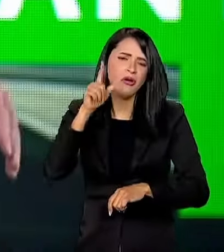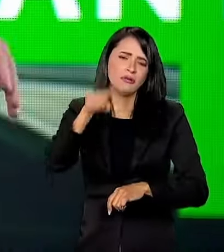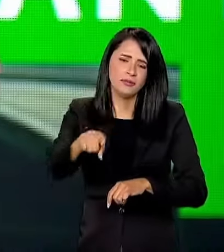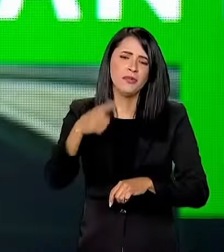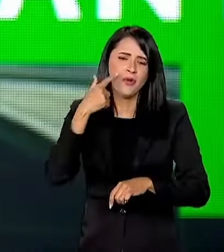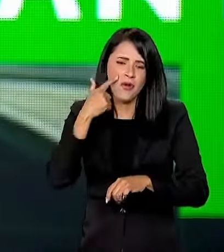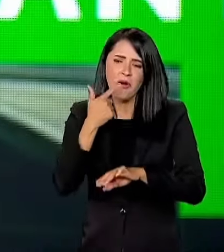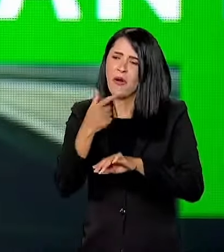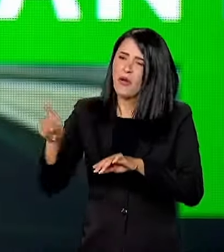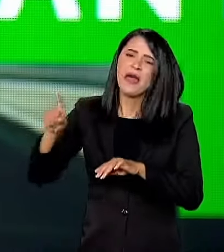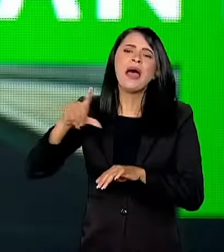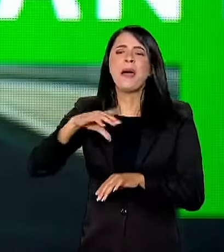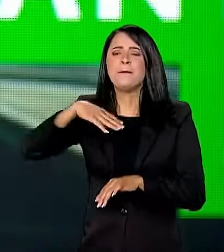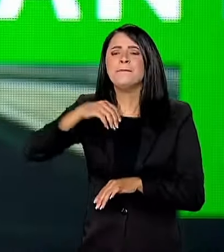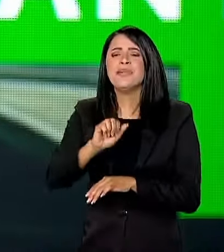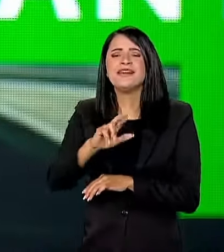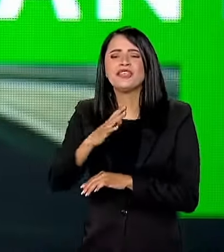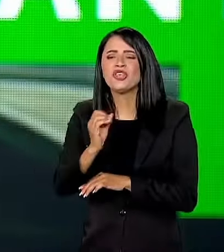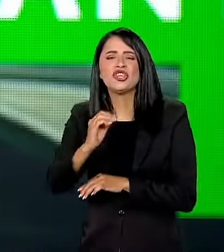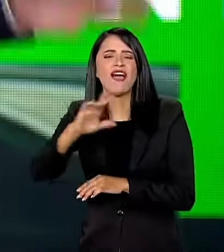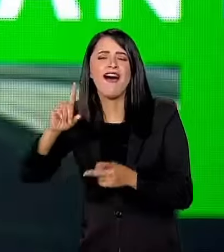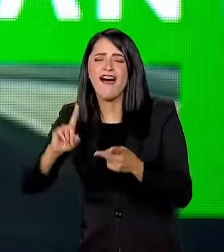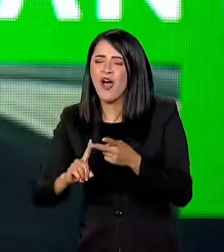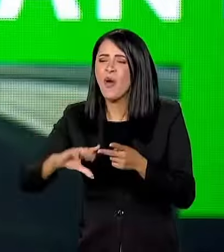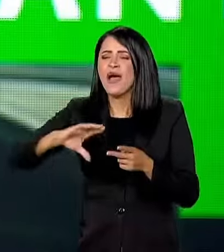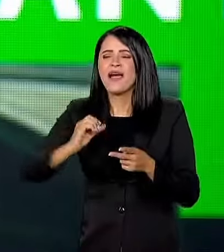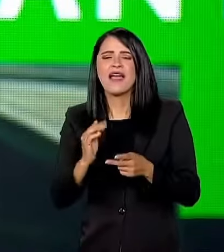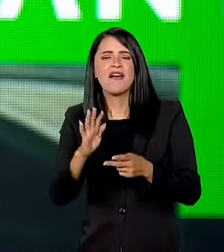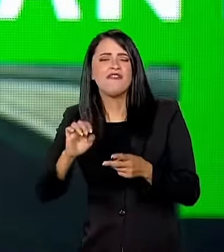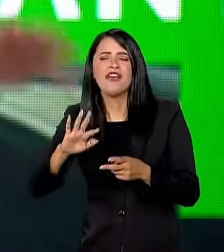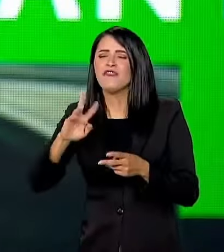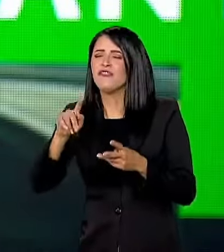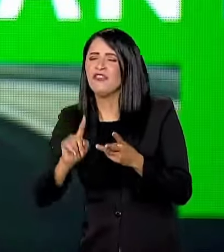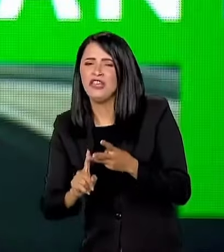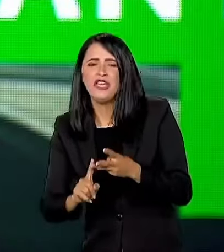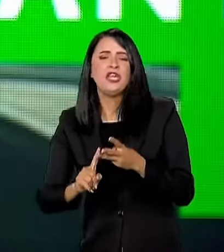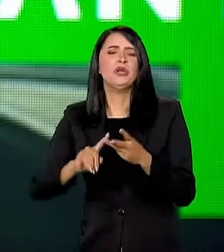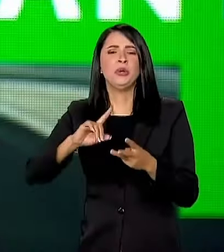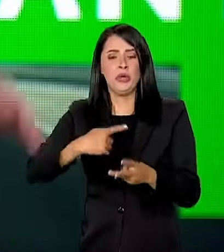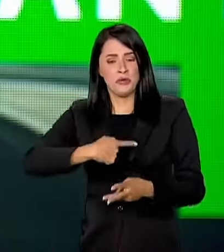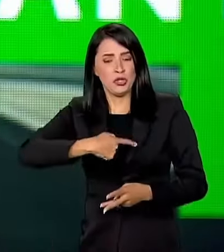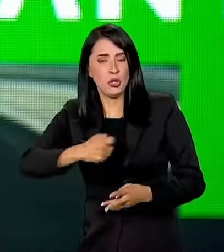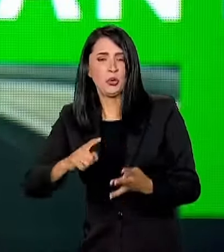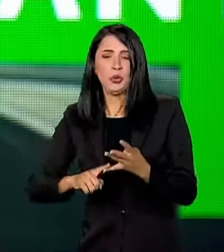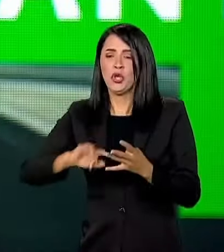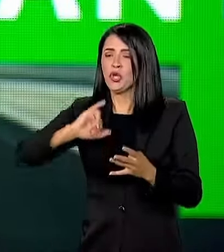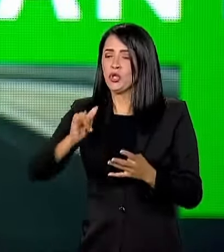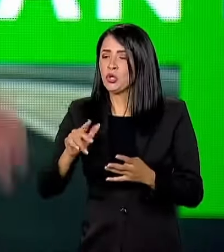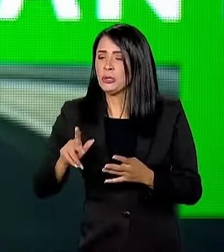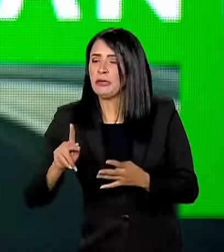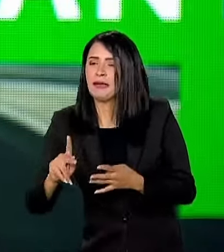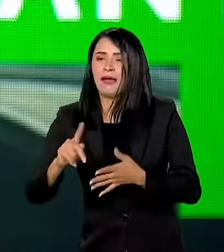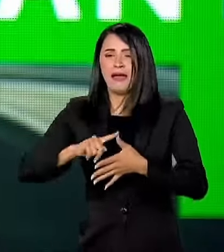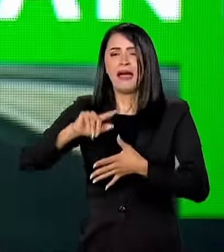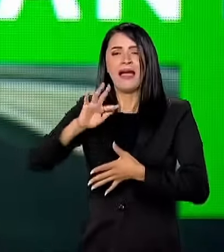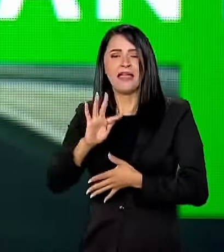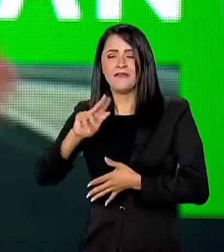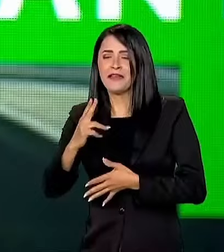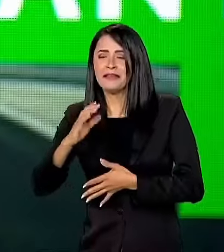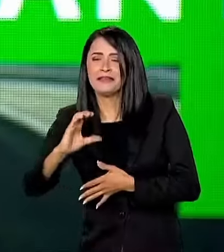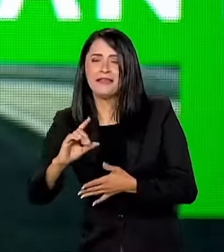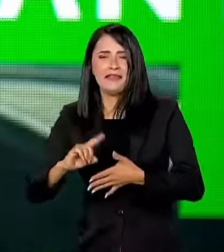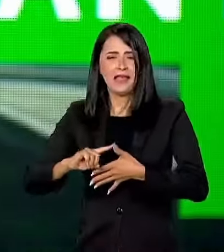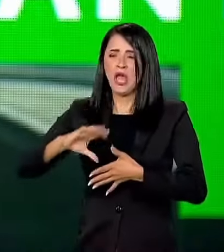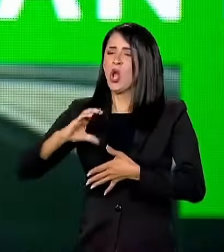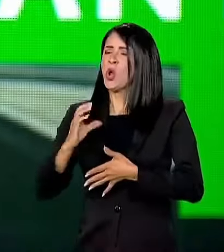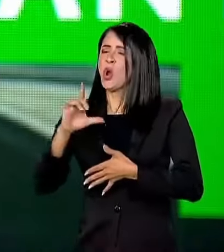pode pegar Marechal Deodoro da Fonseca, pode pegar Café Filho, pode pegar Getúlio Vargas, pode pegar Juscelino, pode pegar Fernando Henrique Cardoso, pode pegar